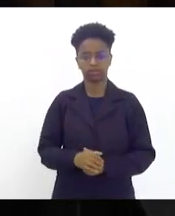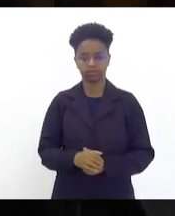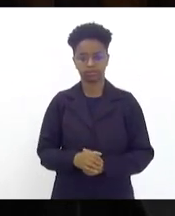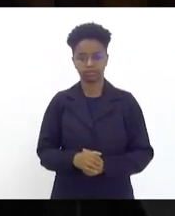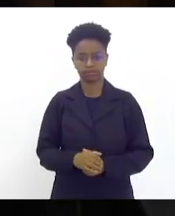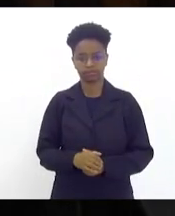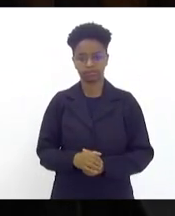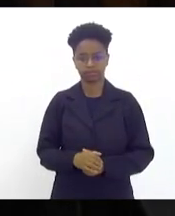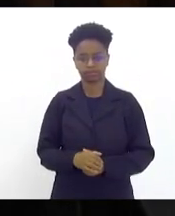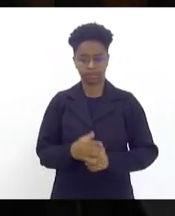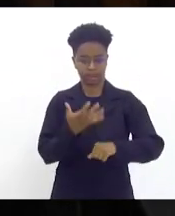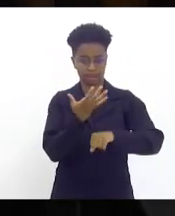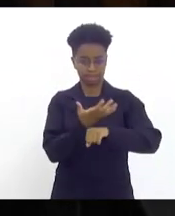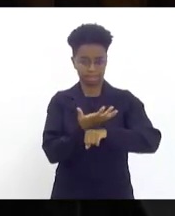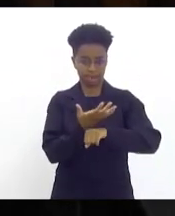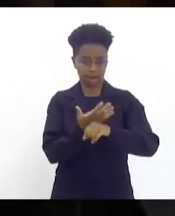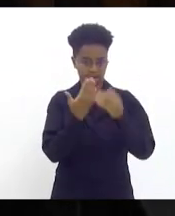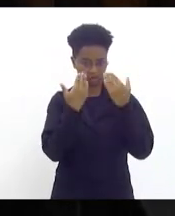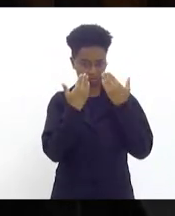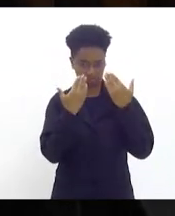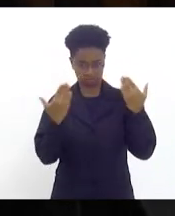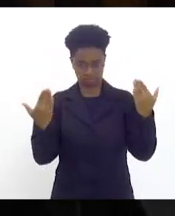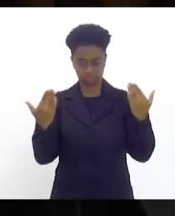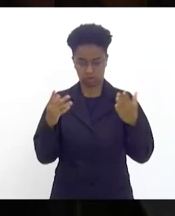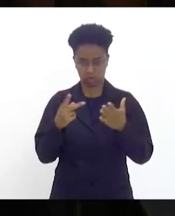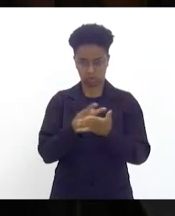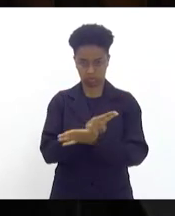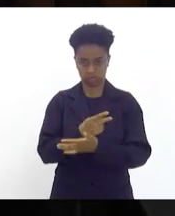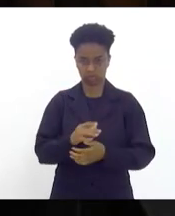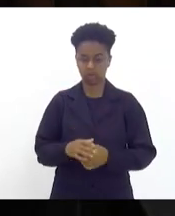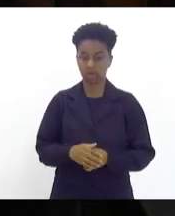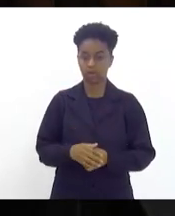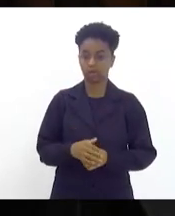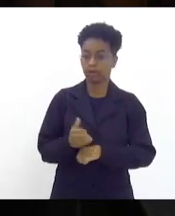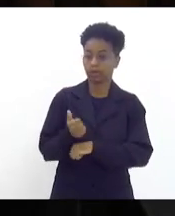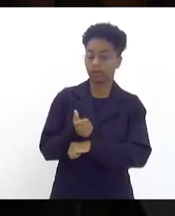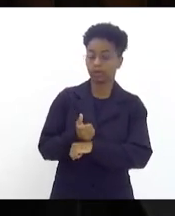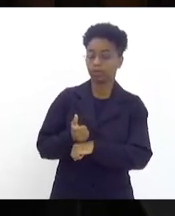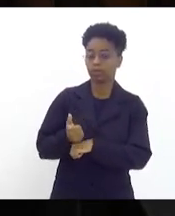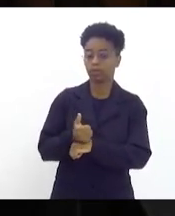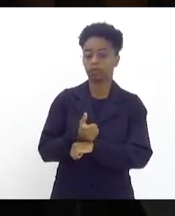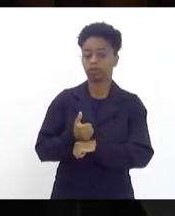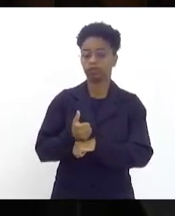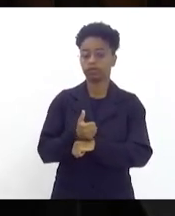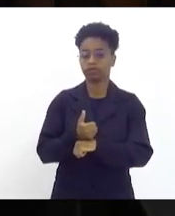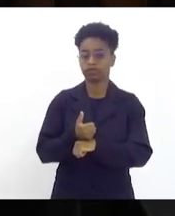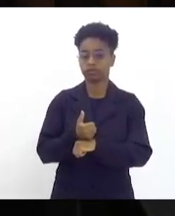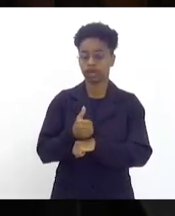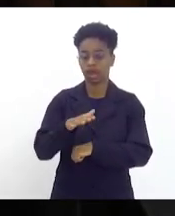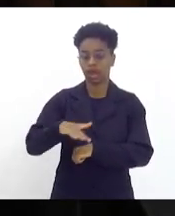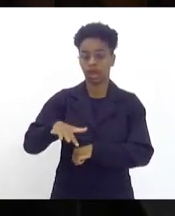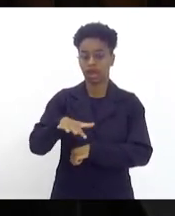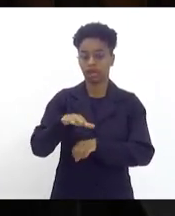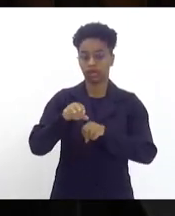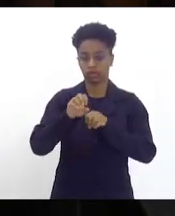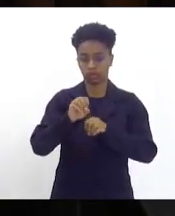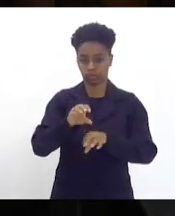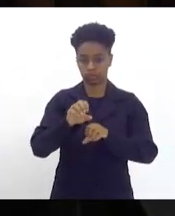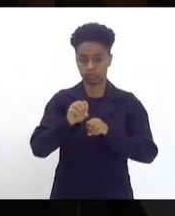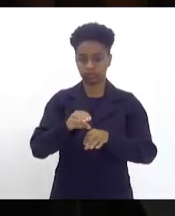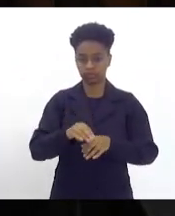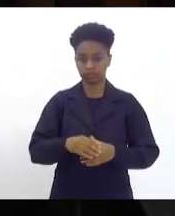aqui em praça pública dos profissionais da Educação